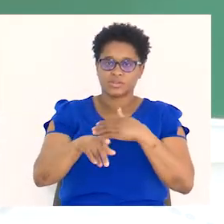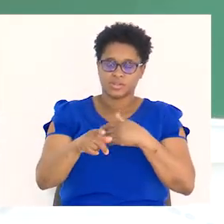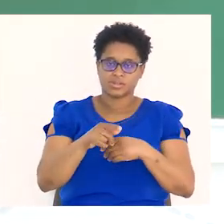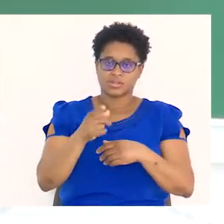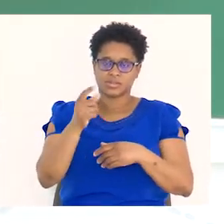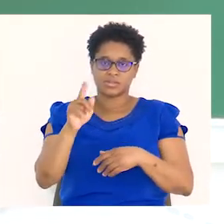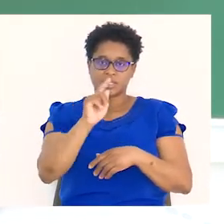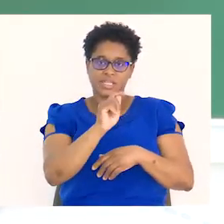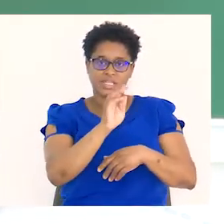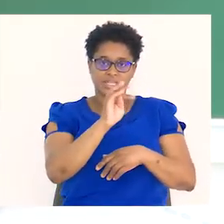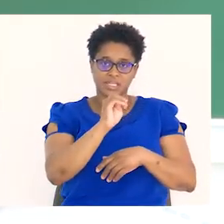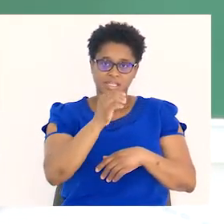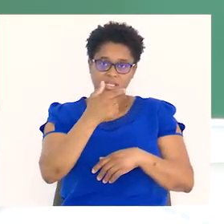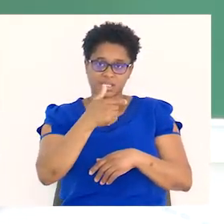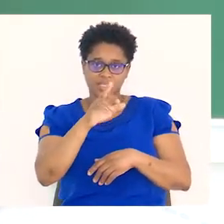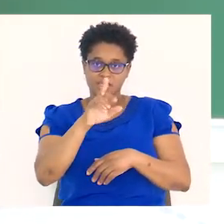Estrelas